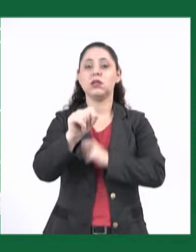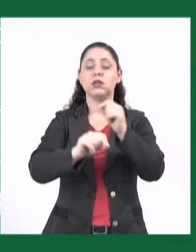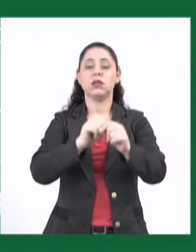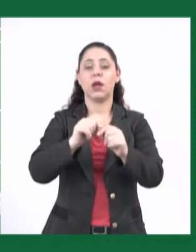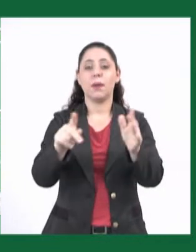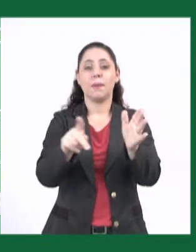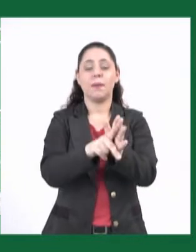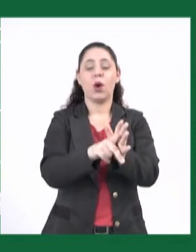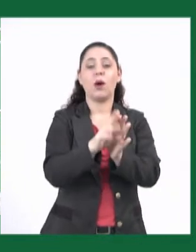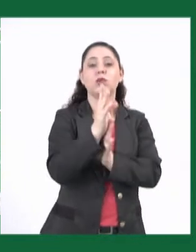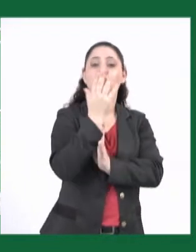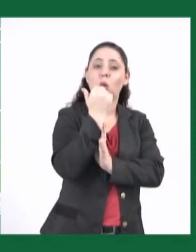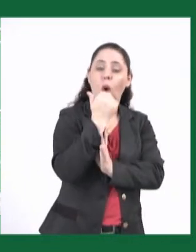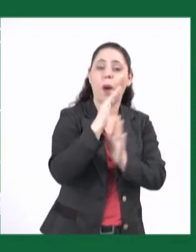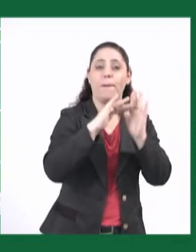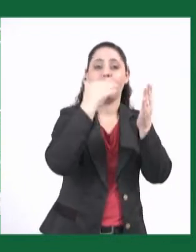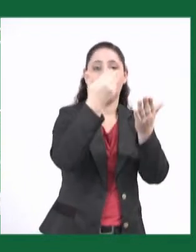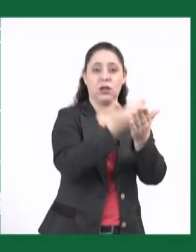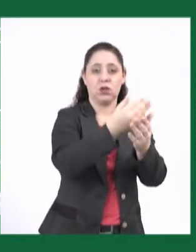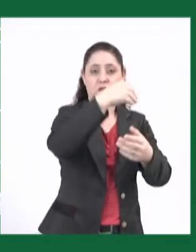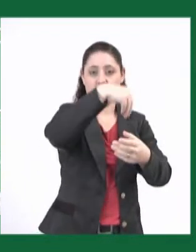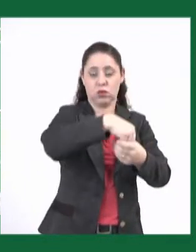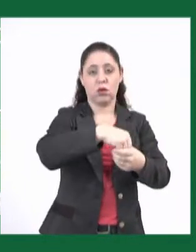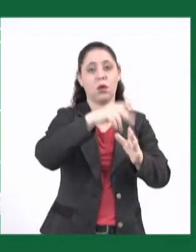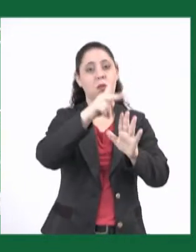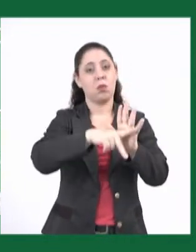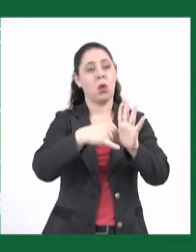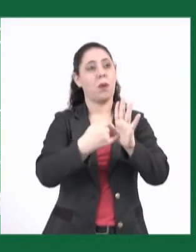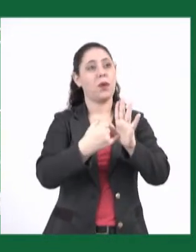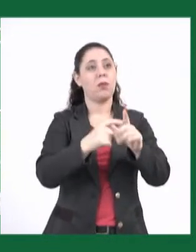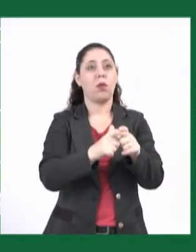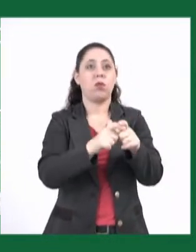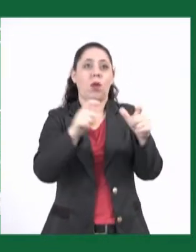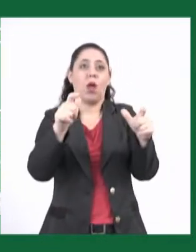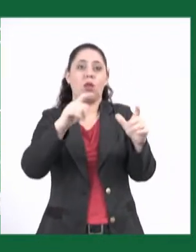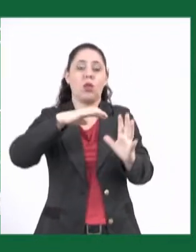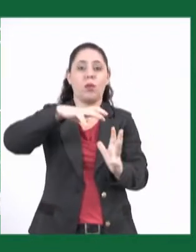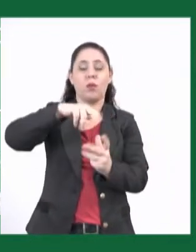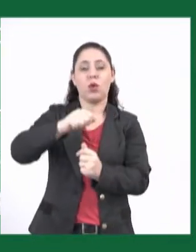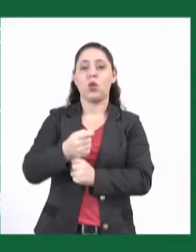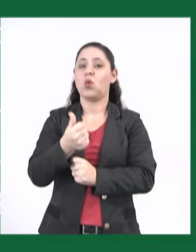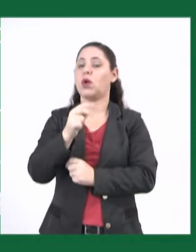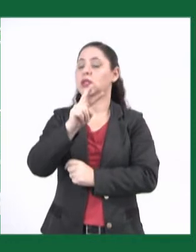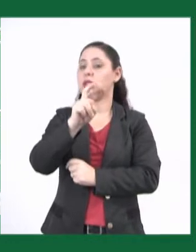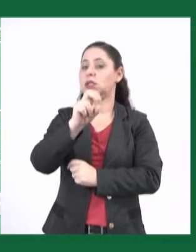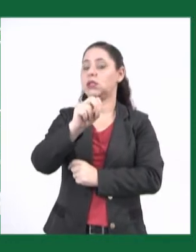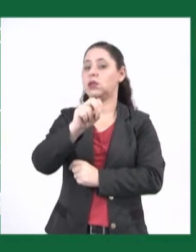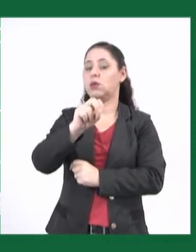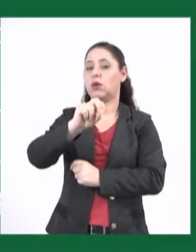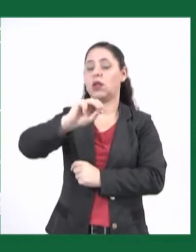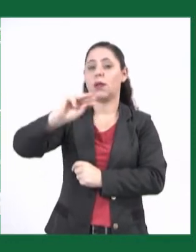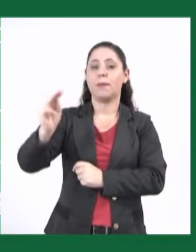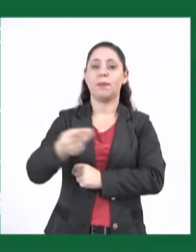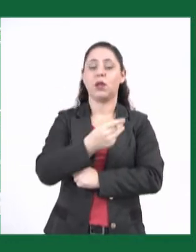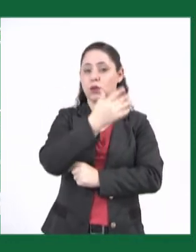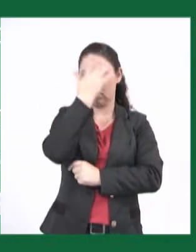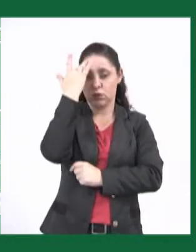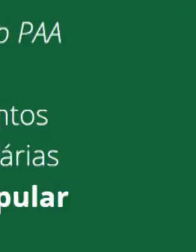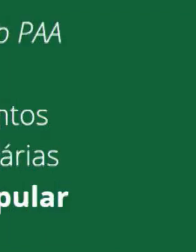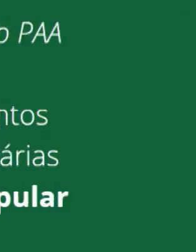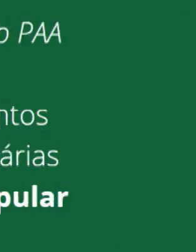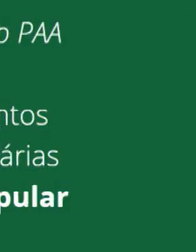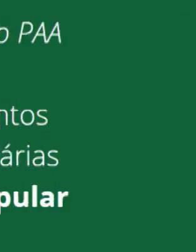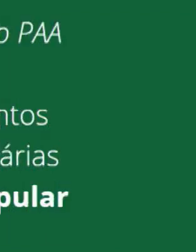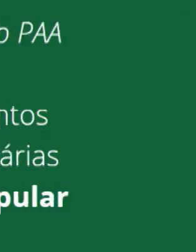Escolar, que é um dos maiores programas institucionais do mundo de alimentação, ele alimenta quase 50 milhões de pessoas por dia. E o Programa